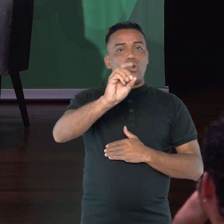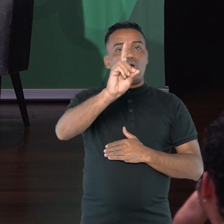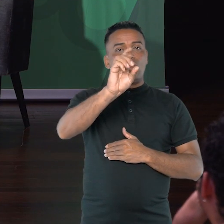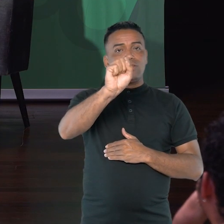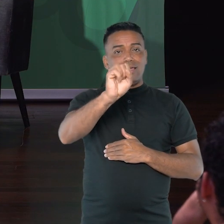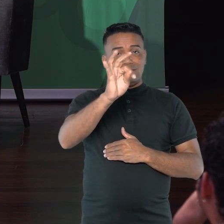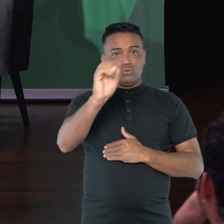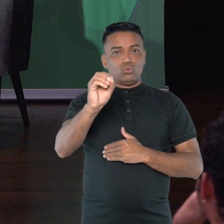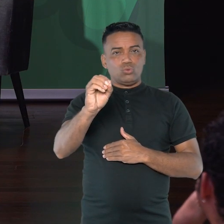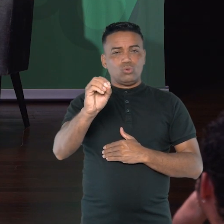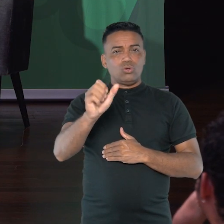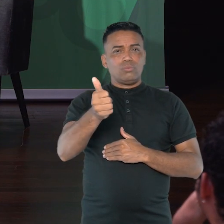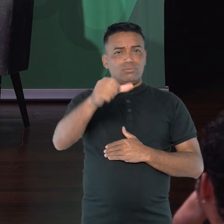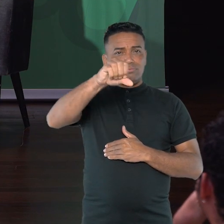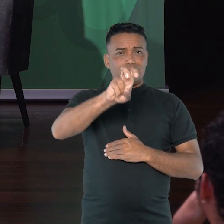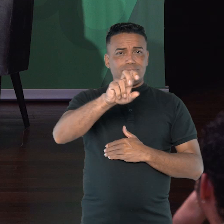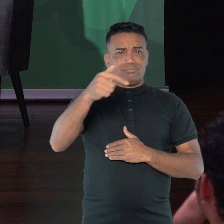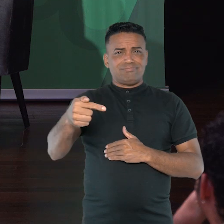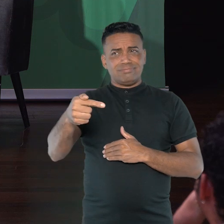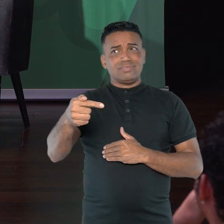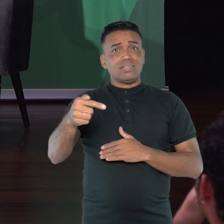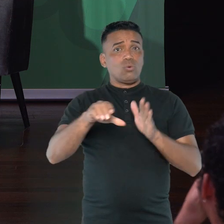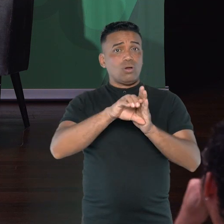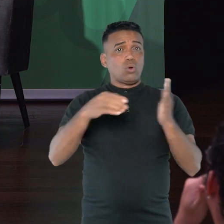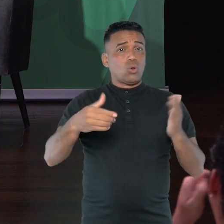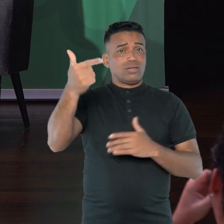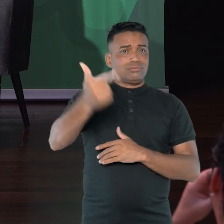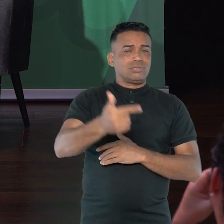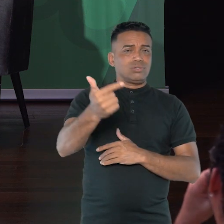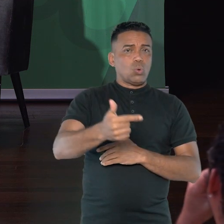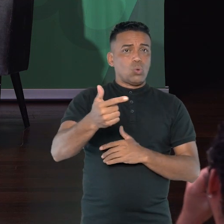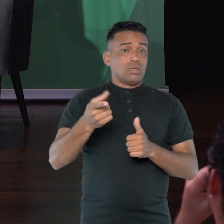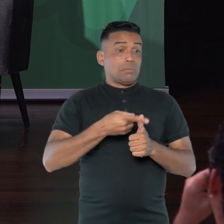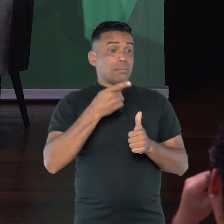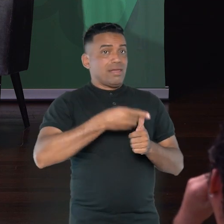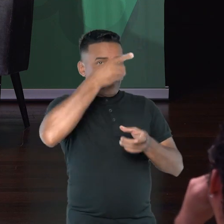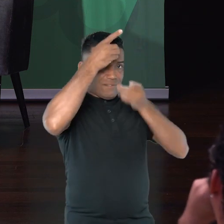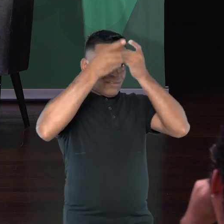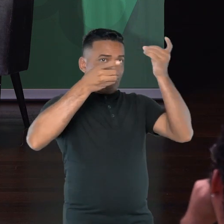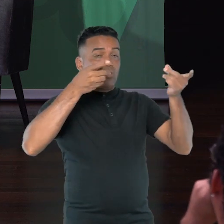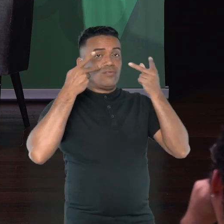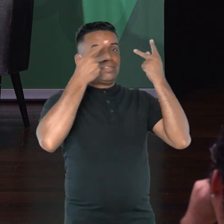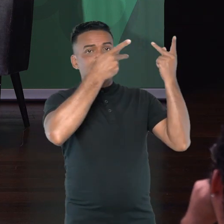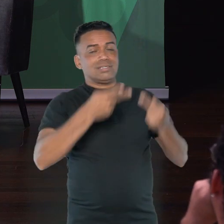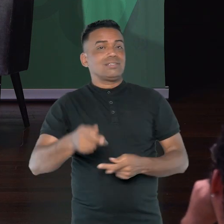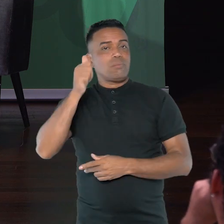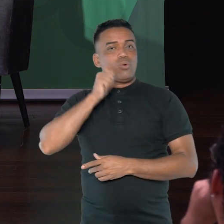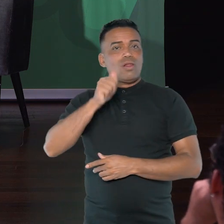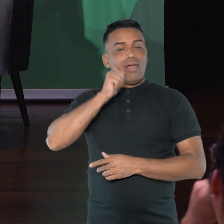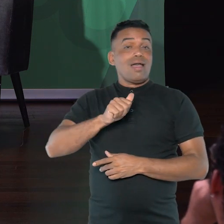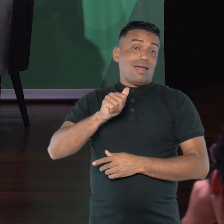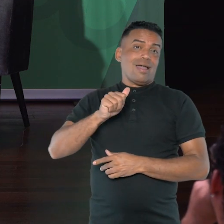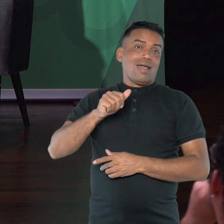no qual ele se refere, essa é uma segunda crônica, na primeira ele inventou a visita de uma atriz, acho que da Greta Garbo, a